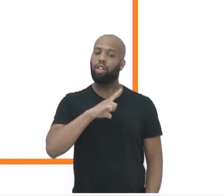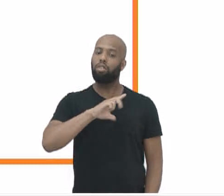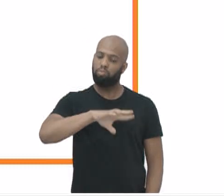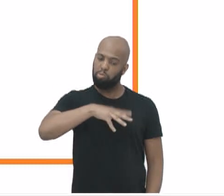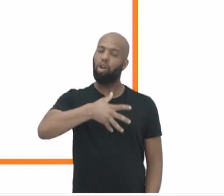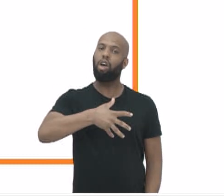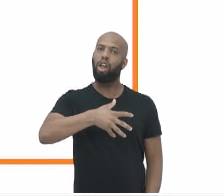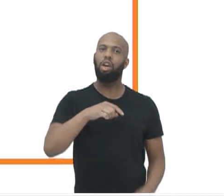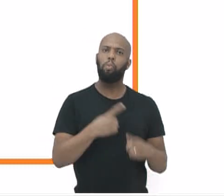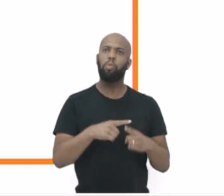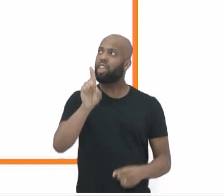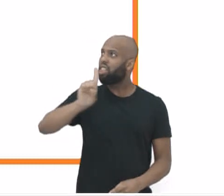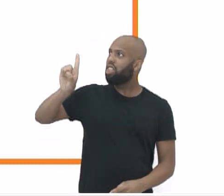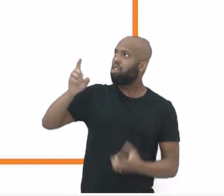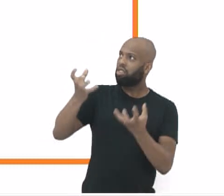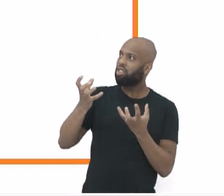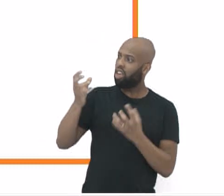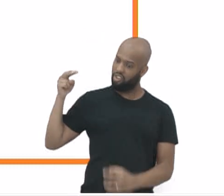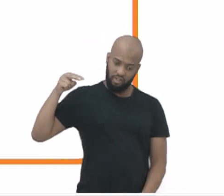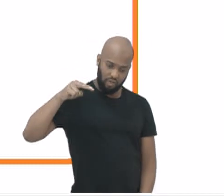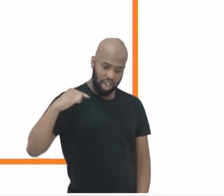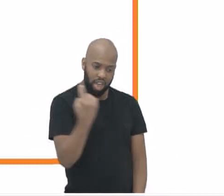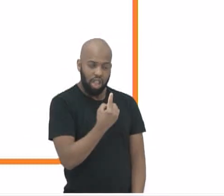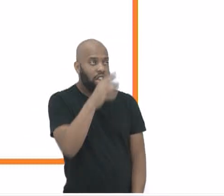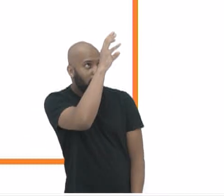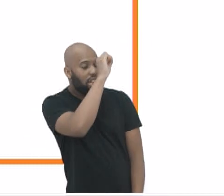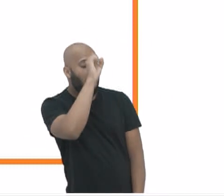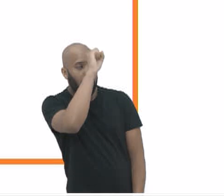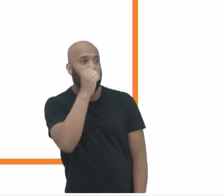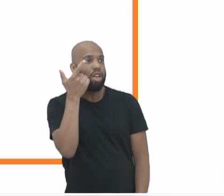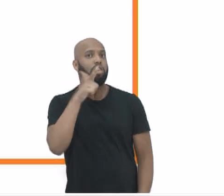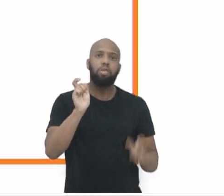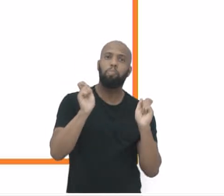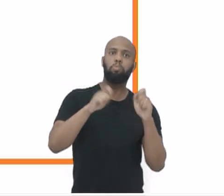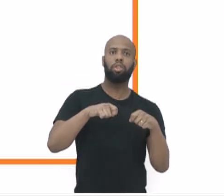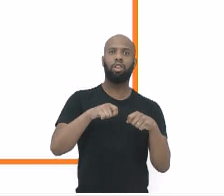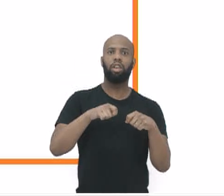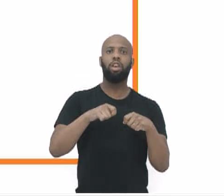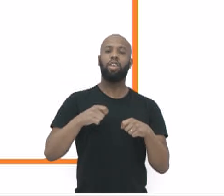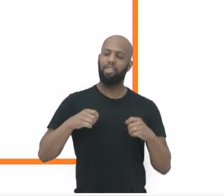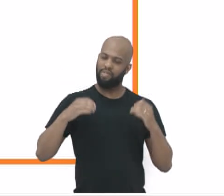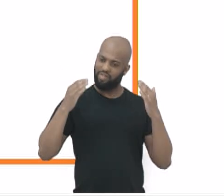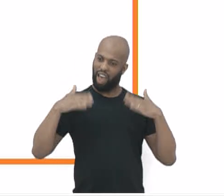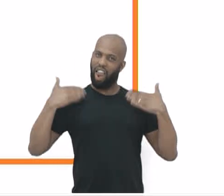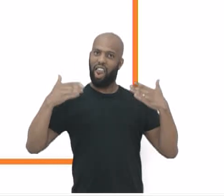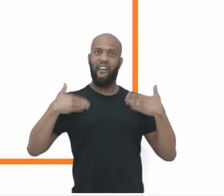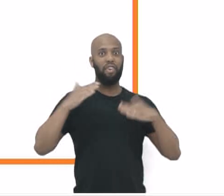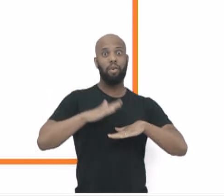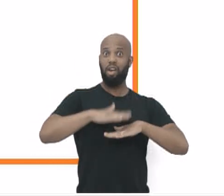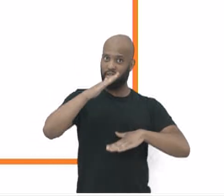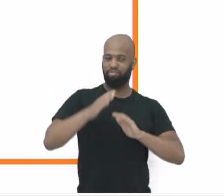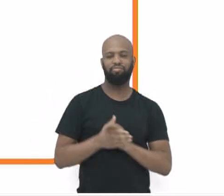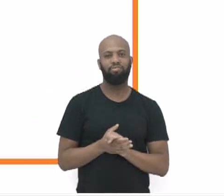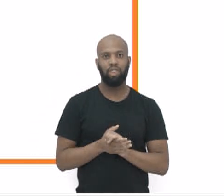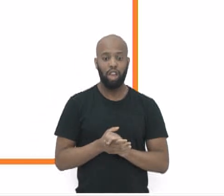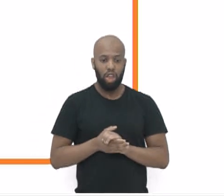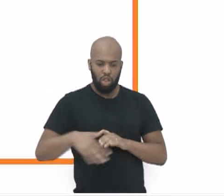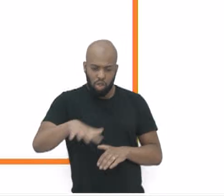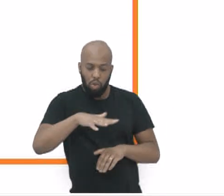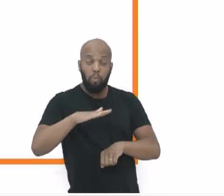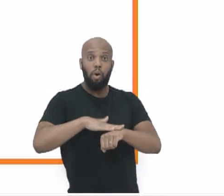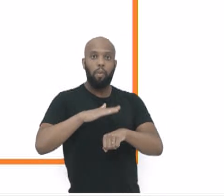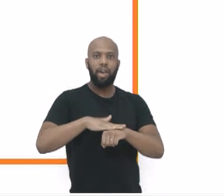esfria, aperta e daí afrouxa, sossega e depois desinquieta. O que ela quer da